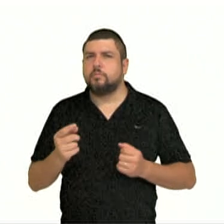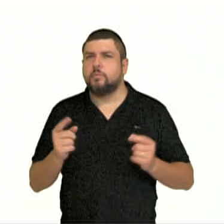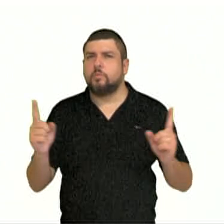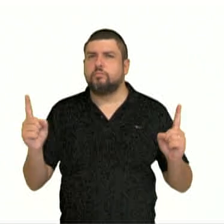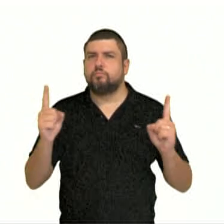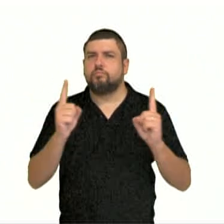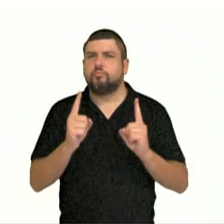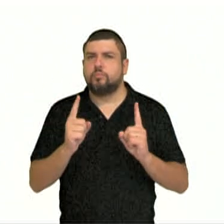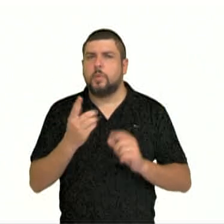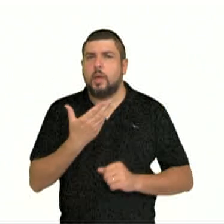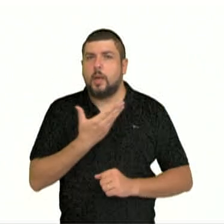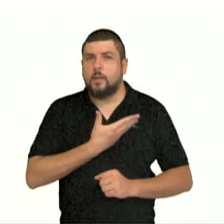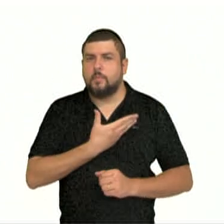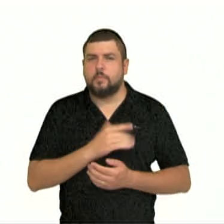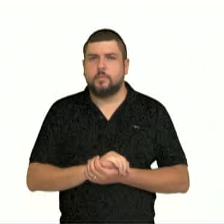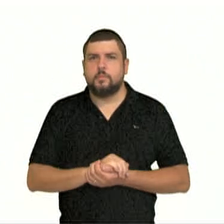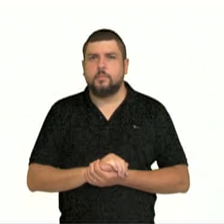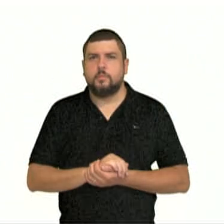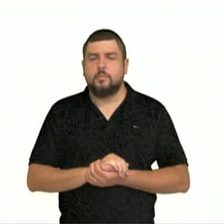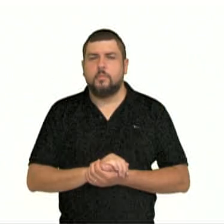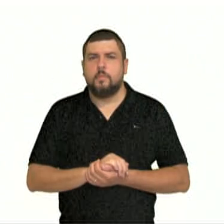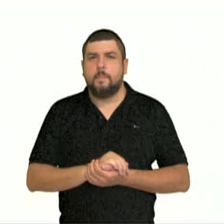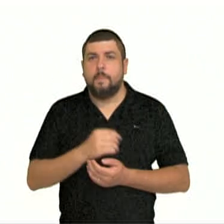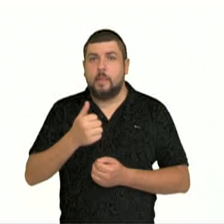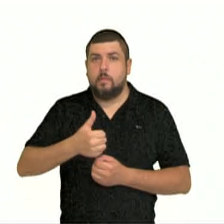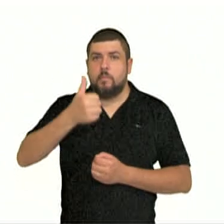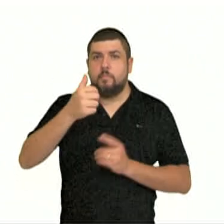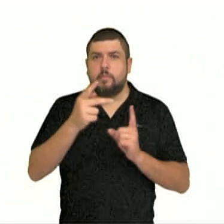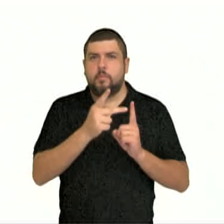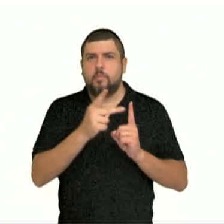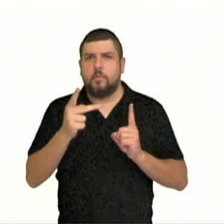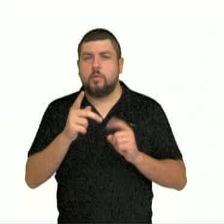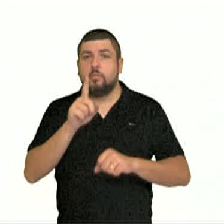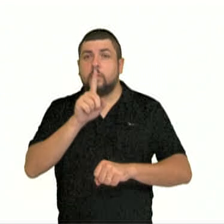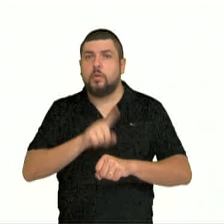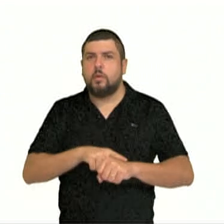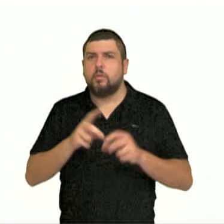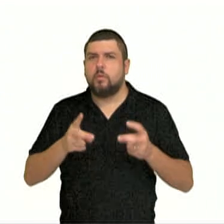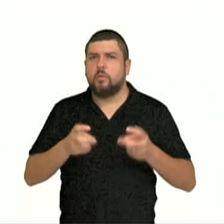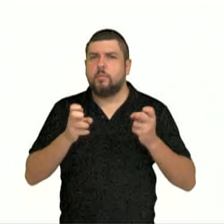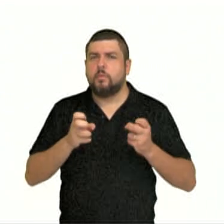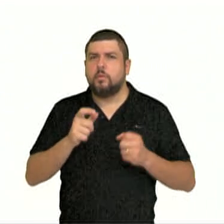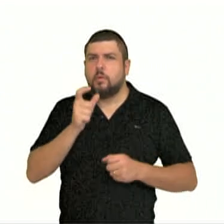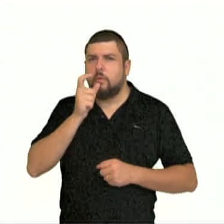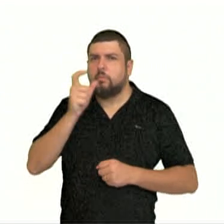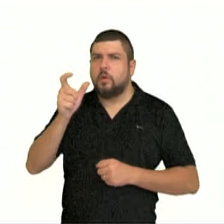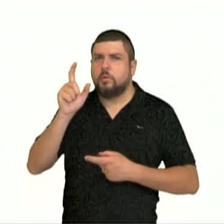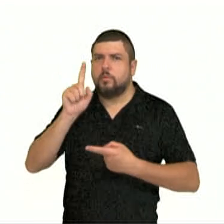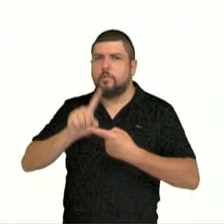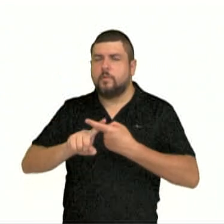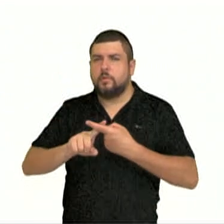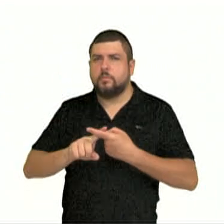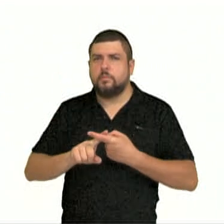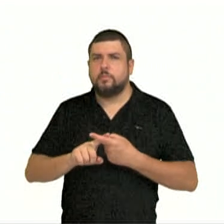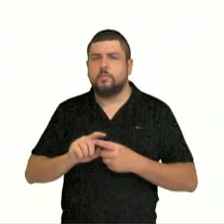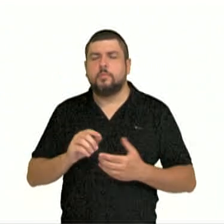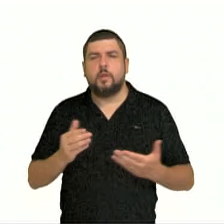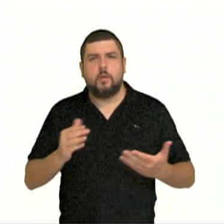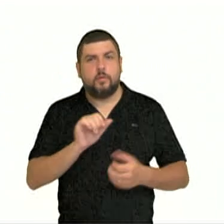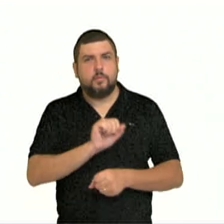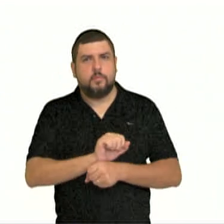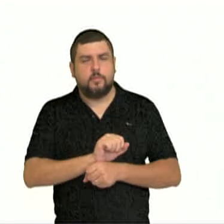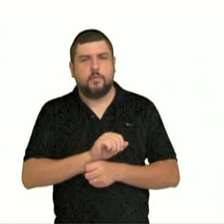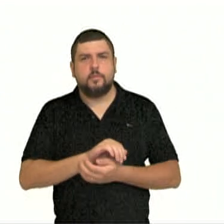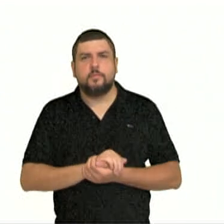primeiro parágrafo, a decisão pela vingança já é anunciada. Paro para aqui para não dar spoiler.